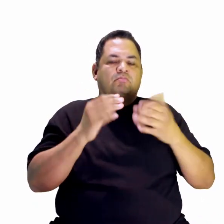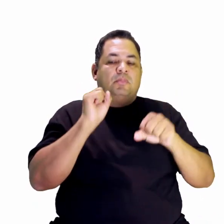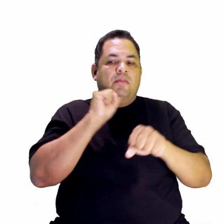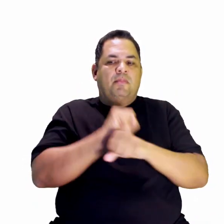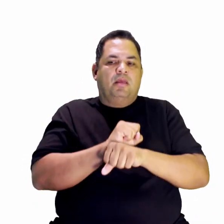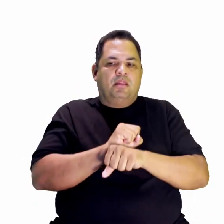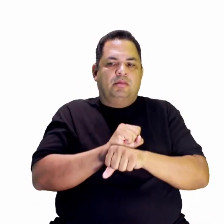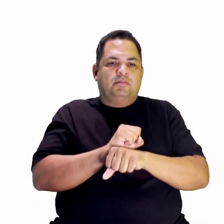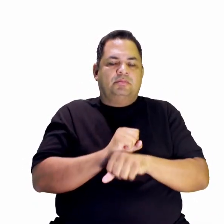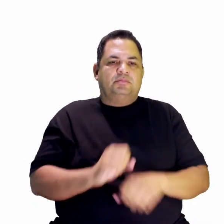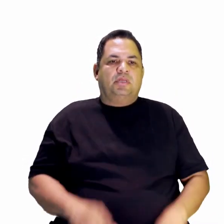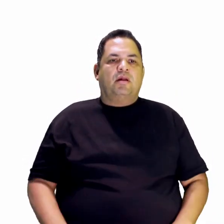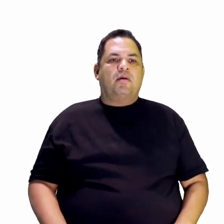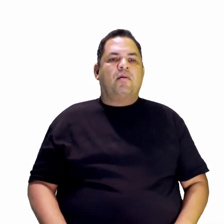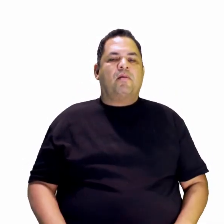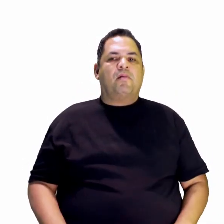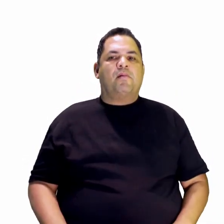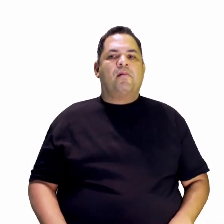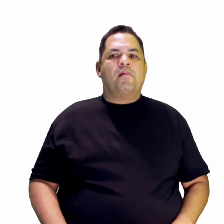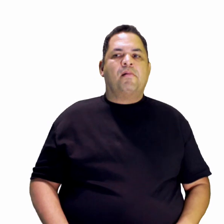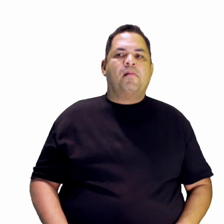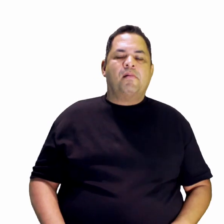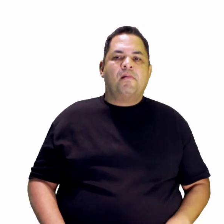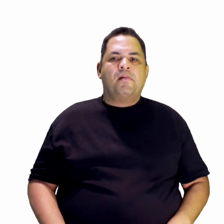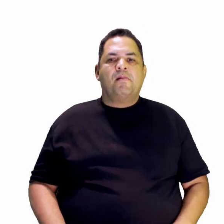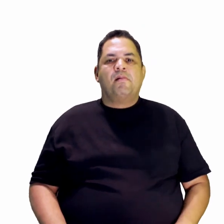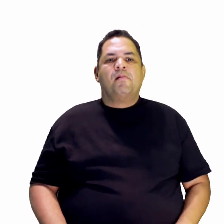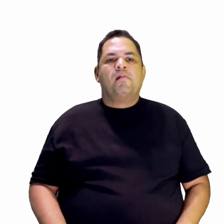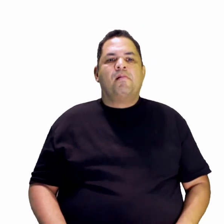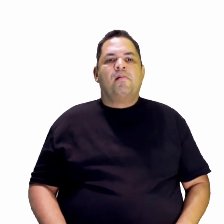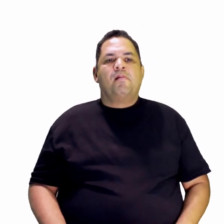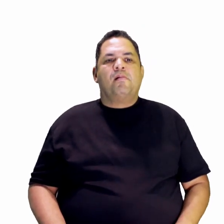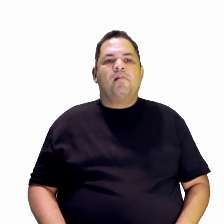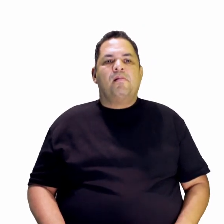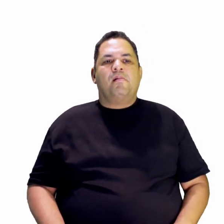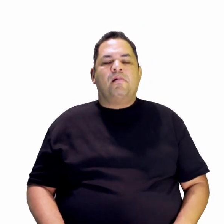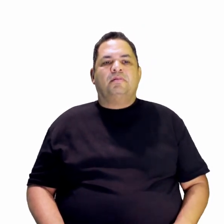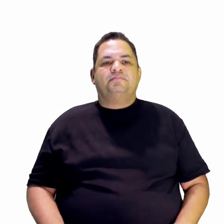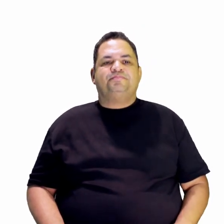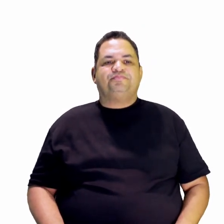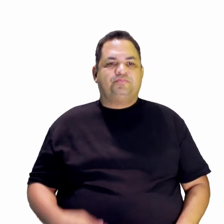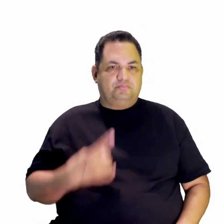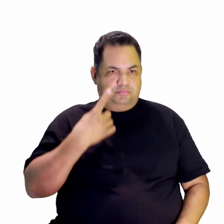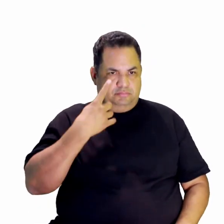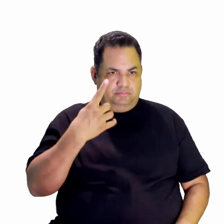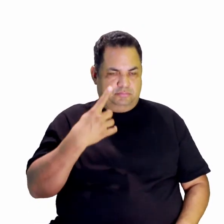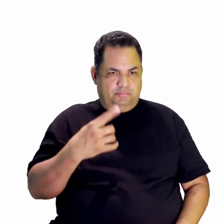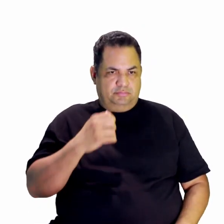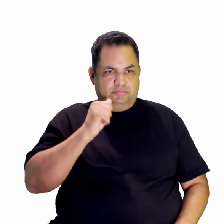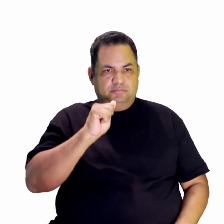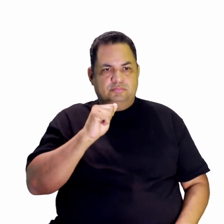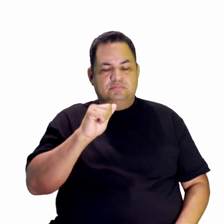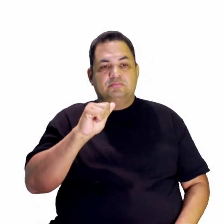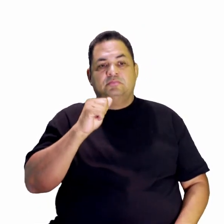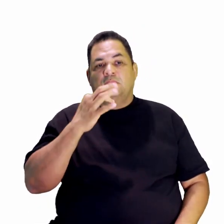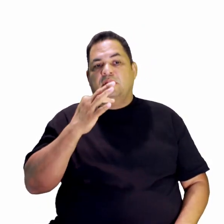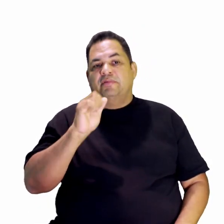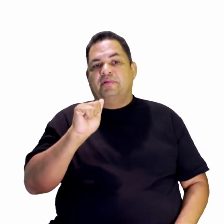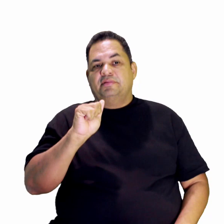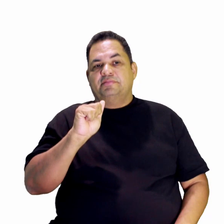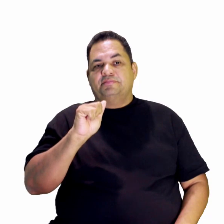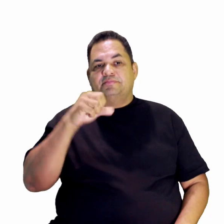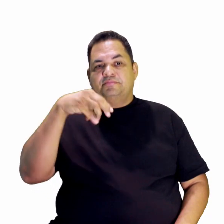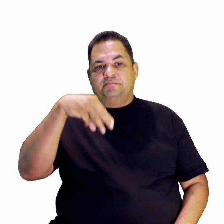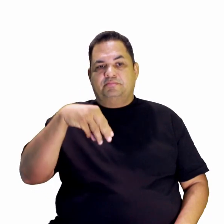parado, ou quando velocidade uniforme, né? Olha bem, a força de atrito é dada pelo coeficiente